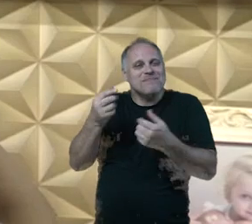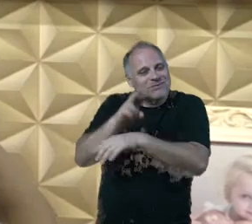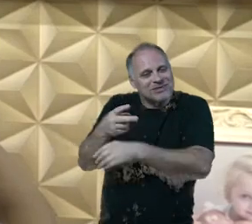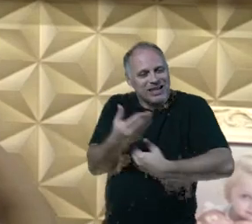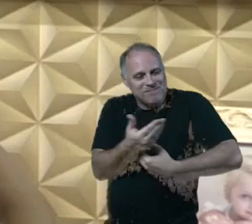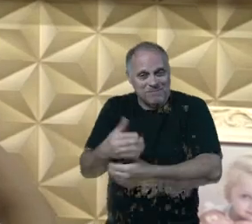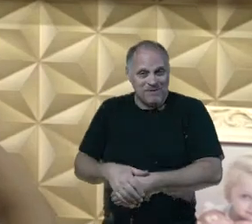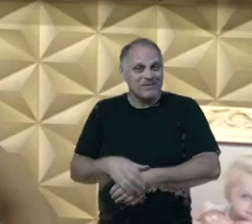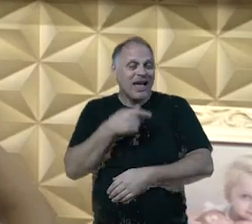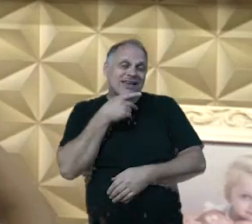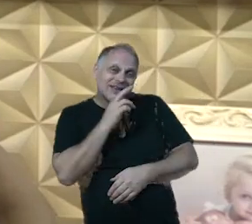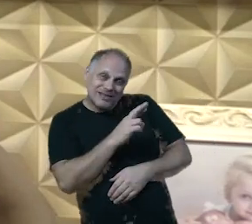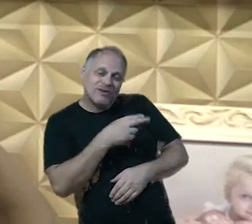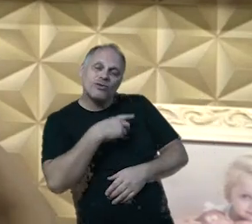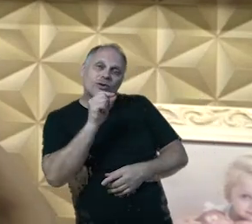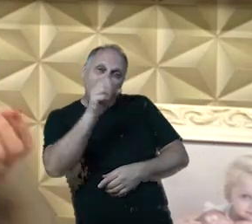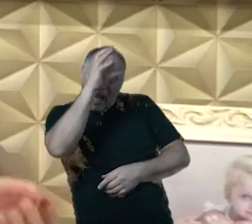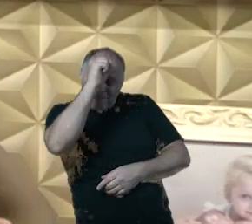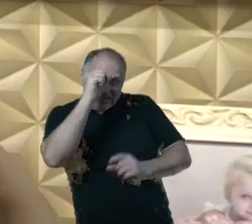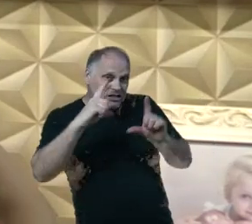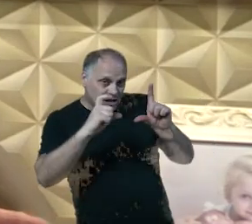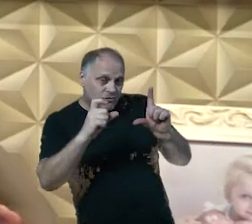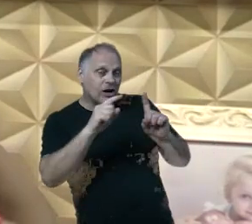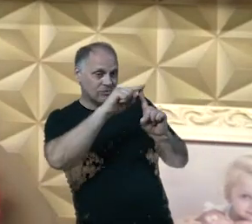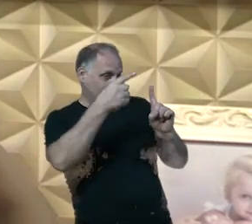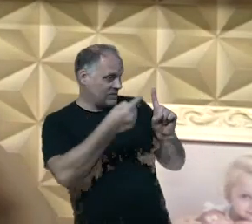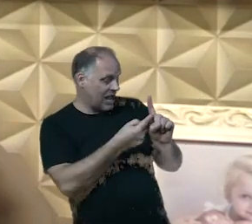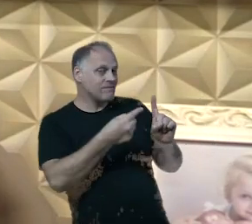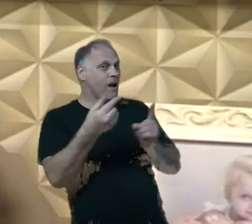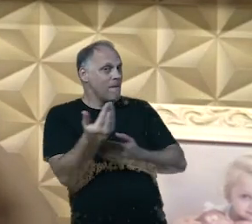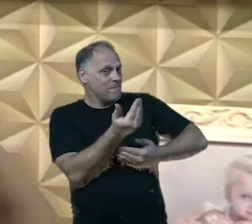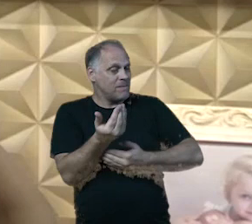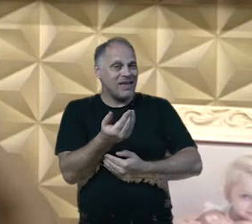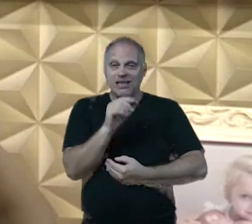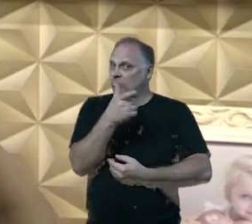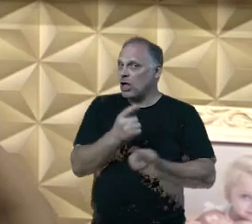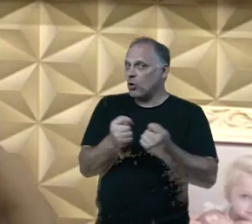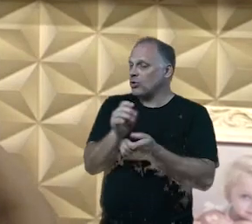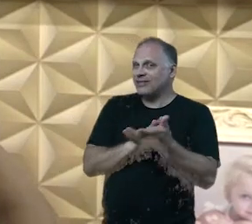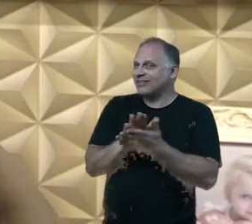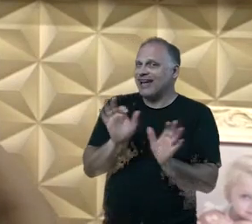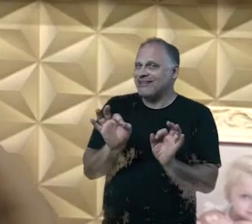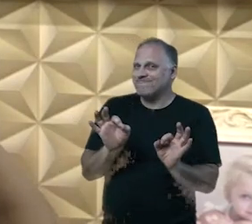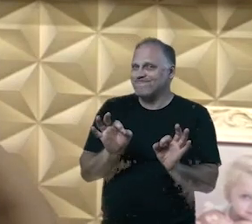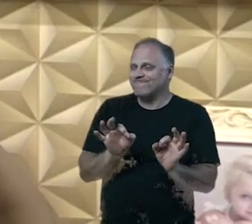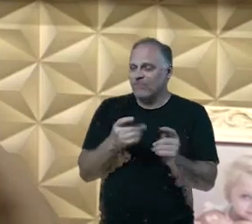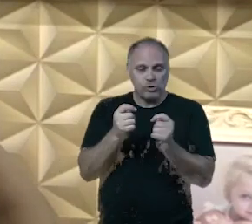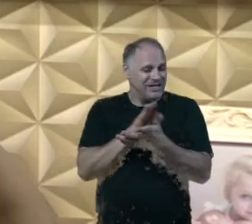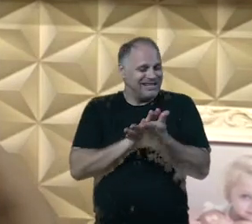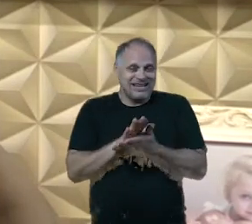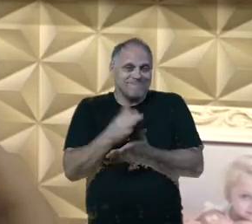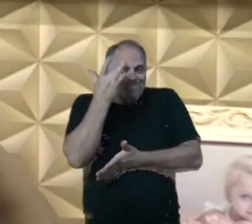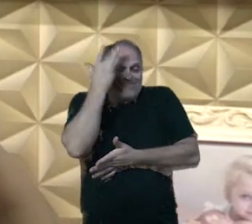coisa que eu aprendi na fotografia de gestantes, enfim, e de bebês, é que tu não tem controle de nada mesmo e que